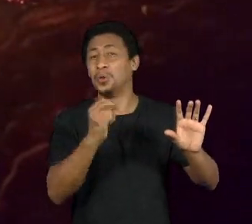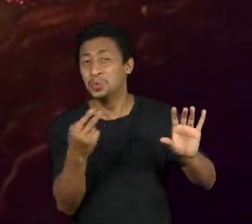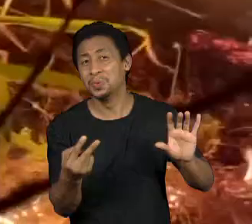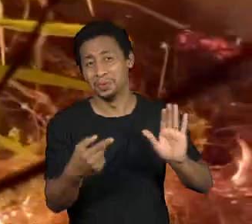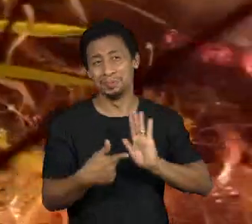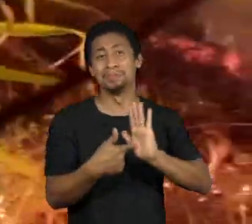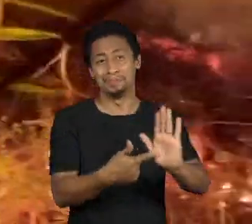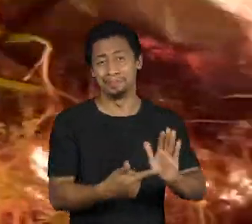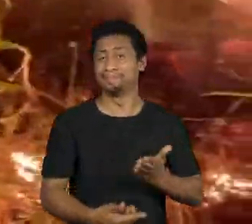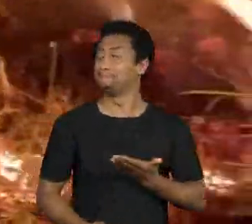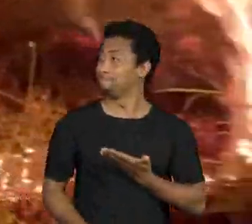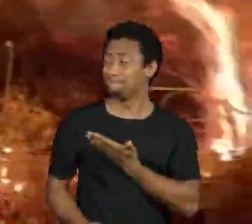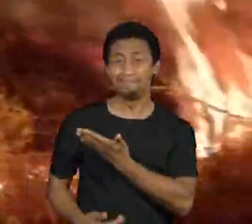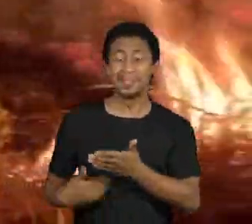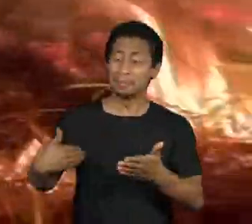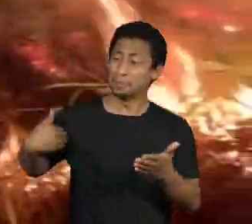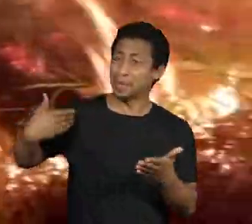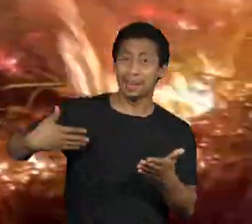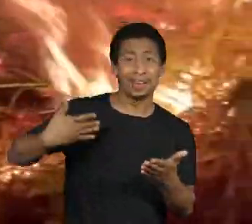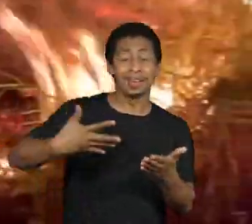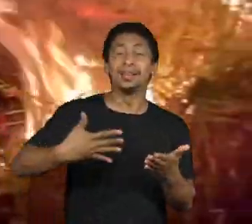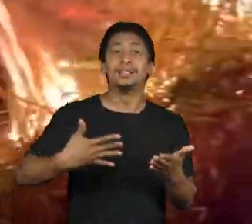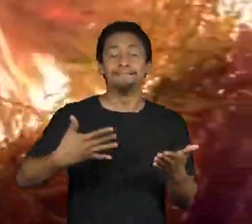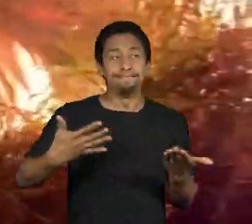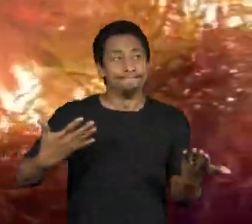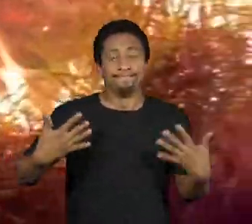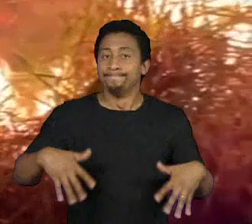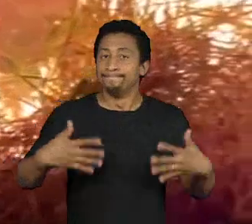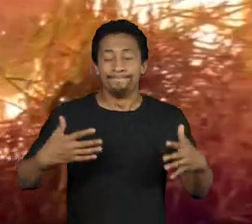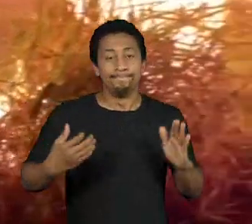estufa. Um ano para não ser esquecido.